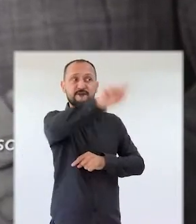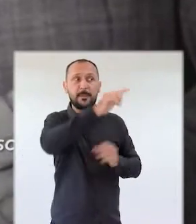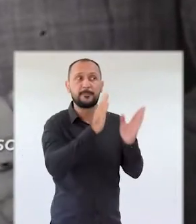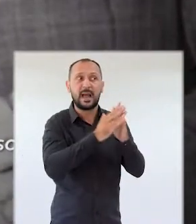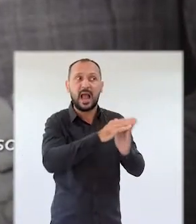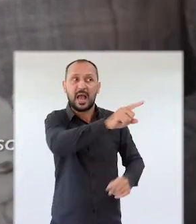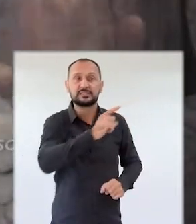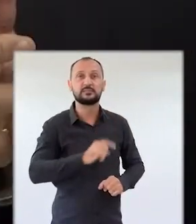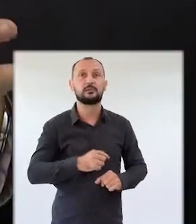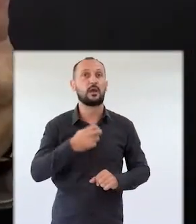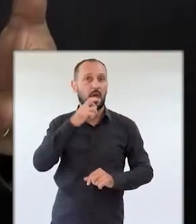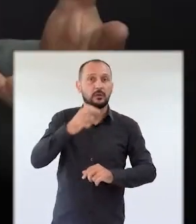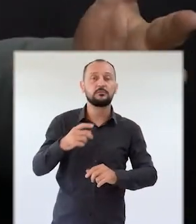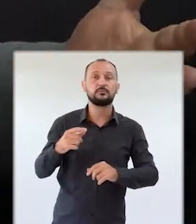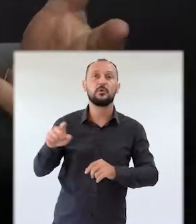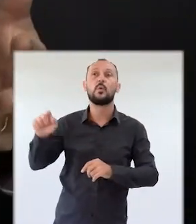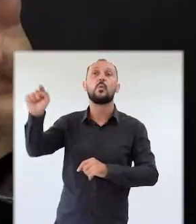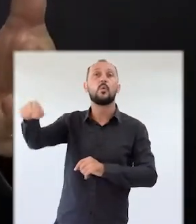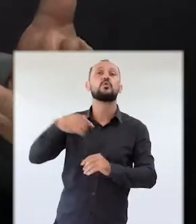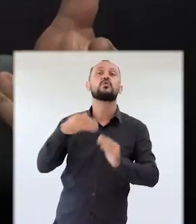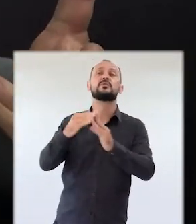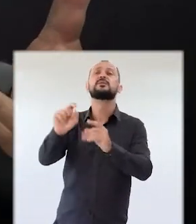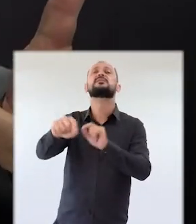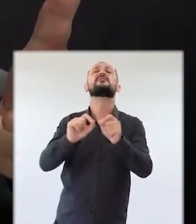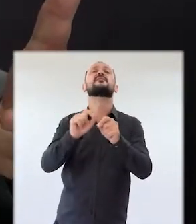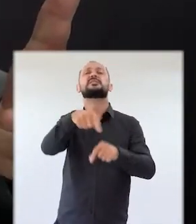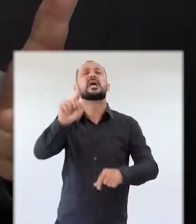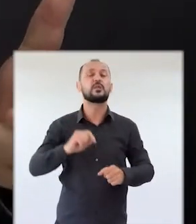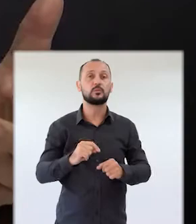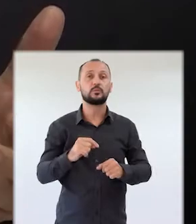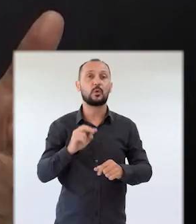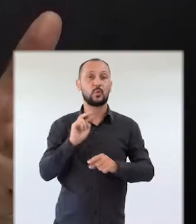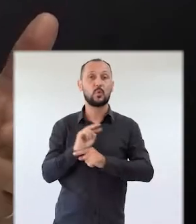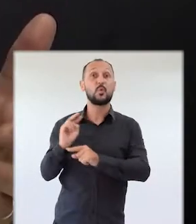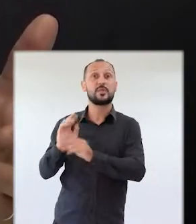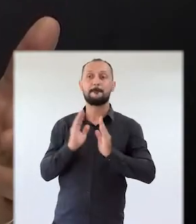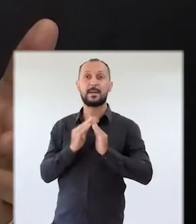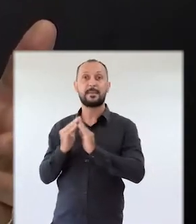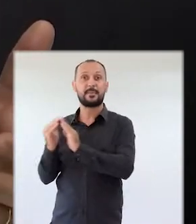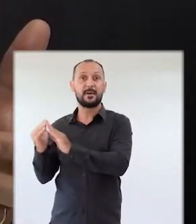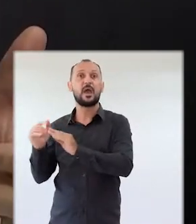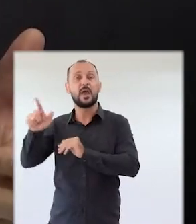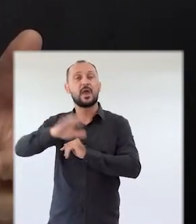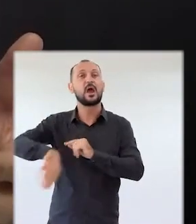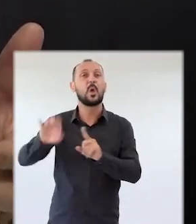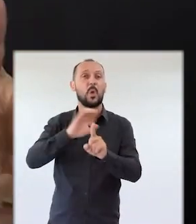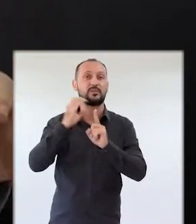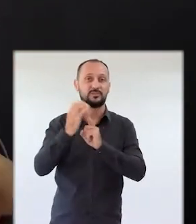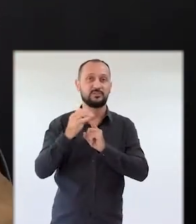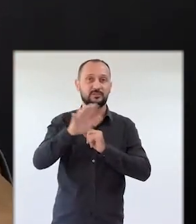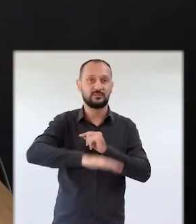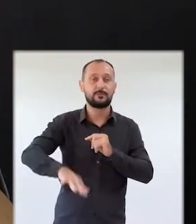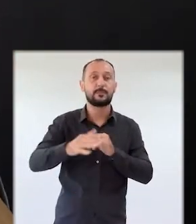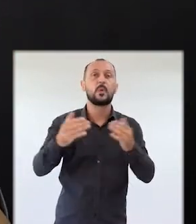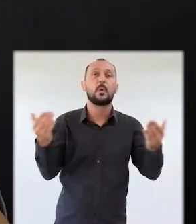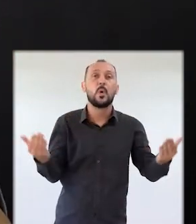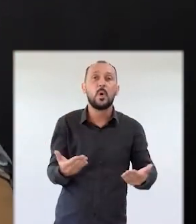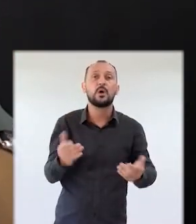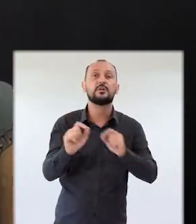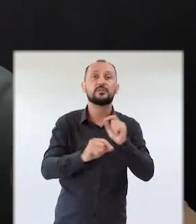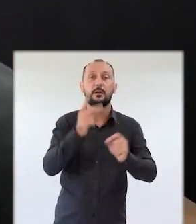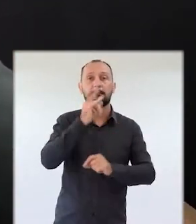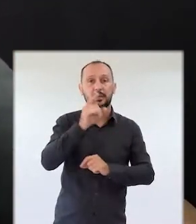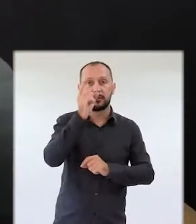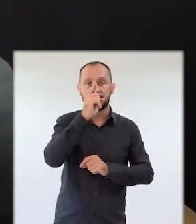você está fazendo aí, menino? Então, havia uma criação mais coletiva. Hoje, os pais e mães estão mais